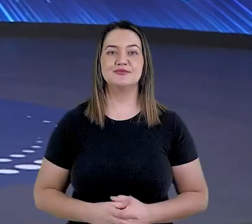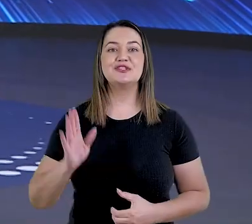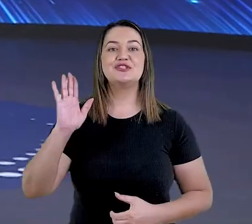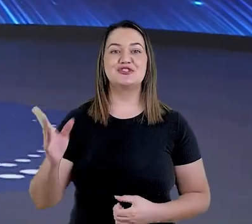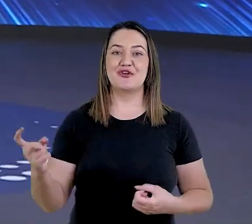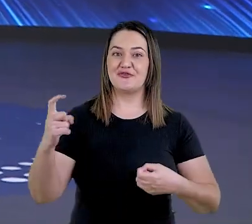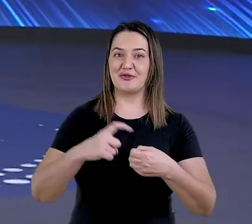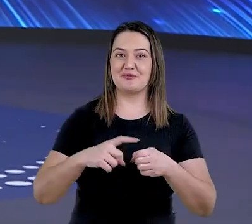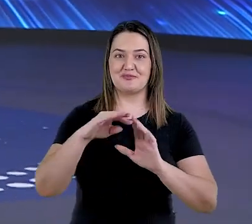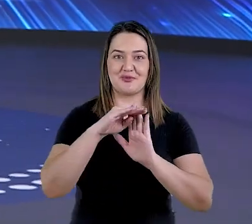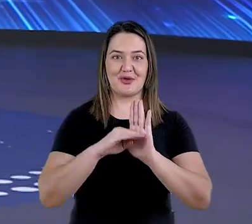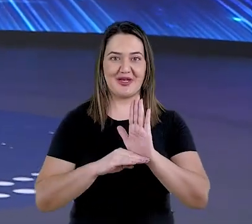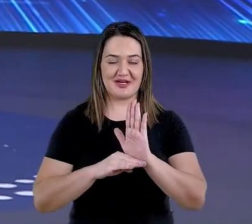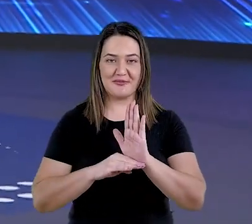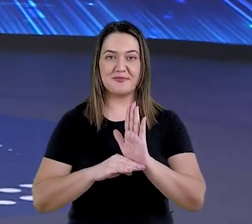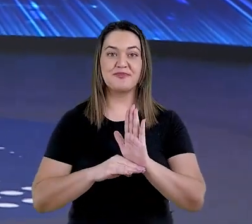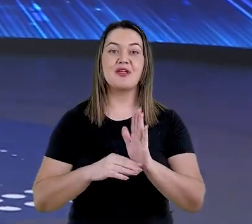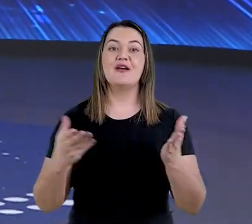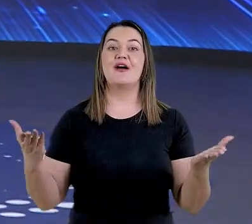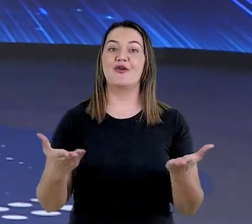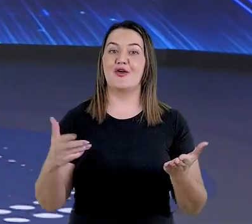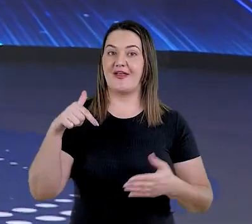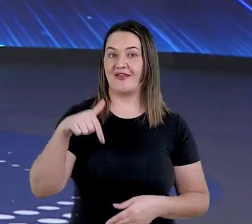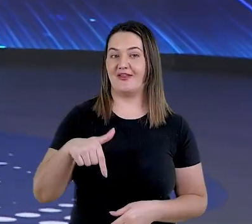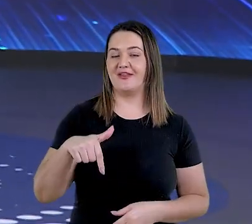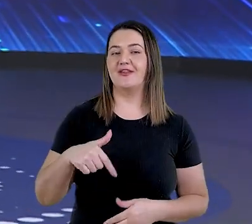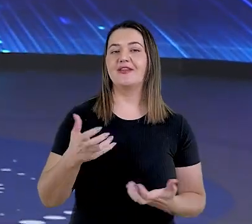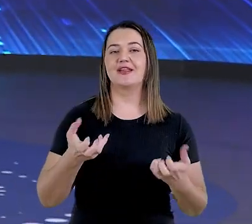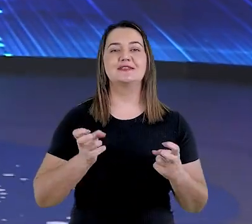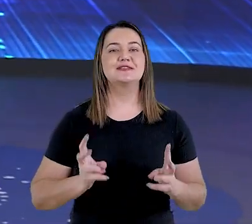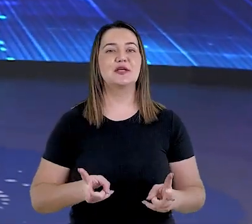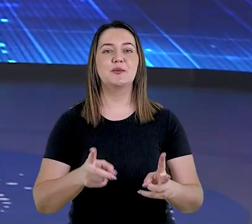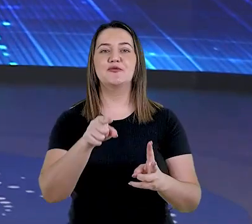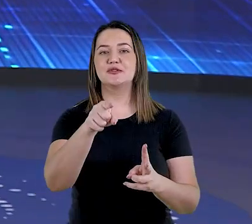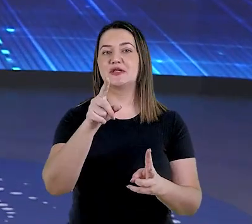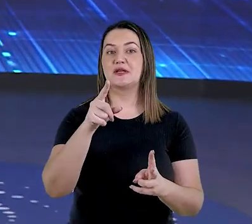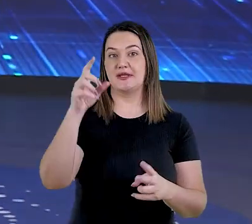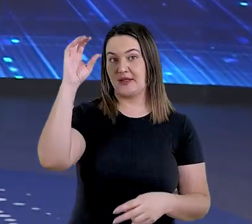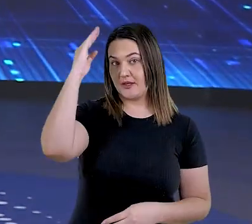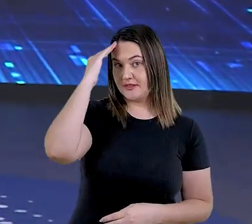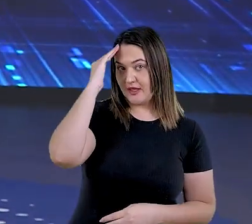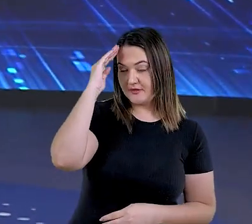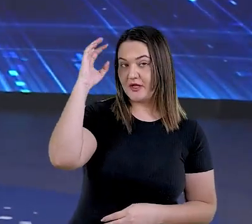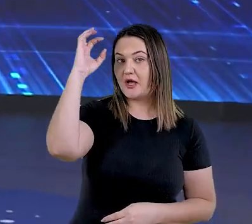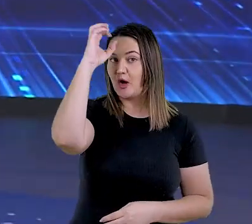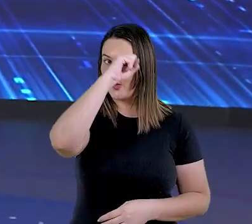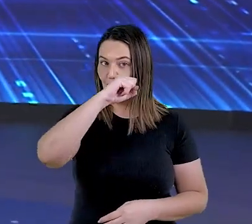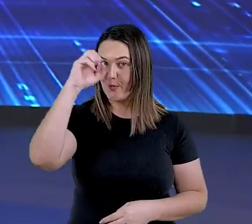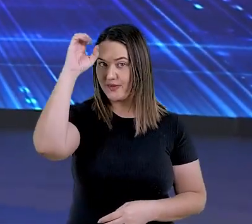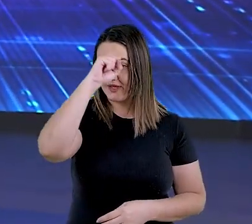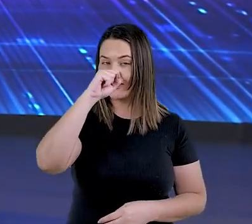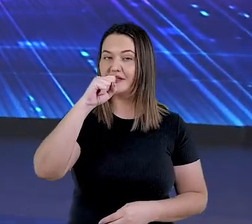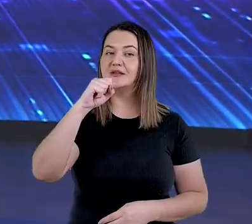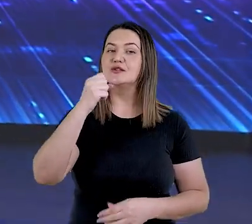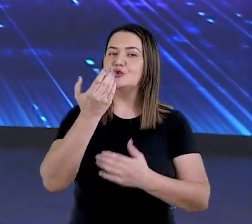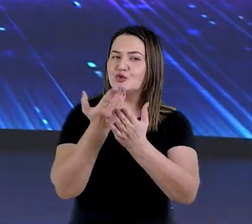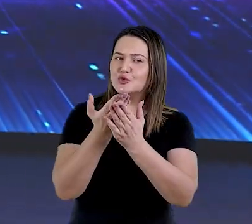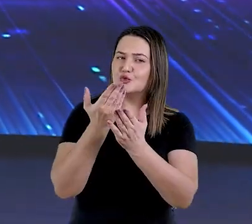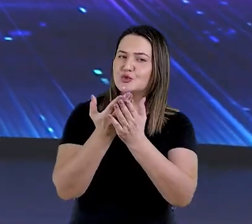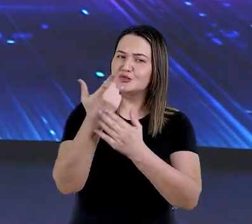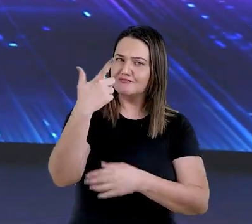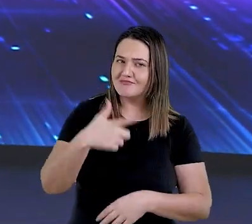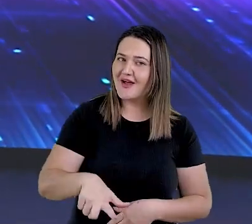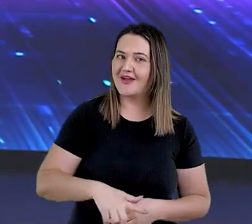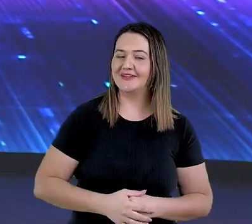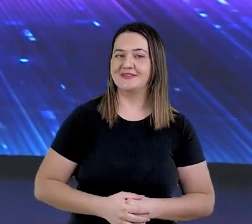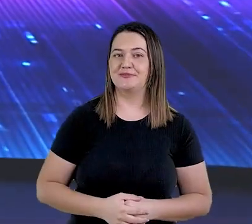Já estamos de volta com o programa Arena do Futuro e aqui nós sempre queremos que você entenda e compreenda mais a Bíblia. Eu